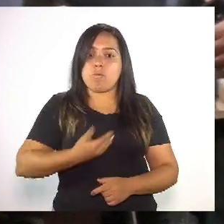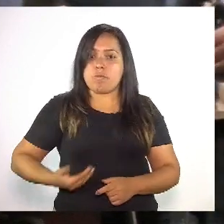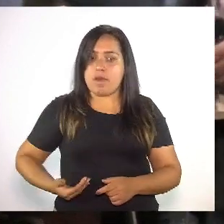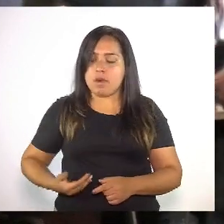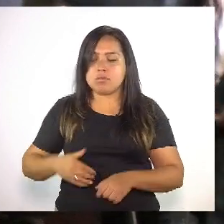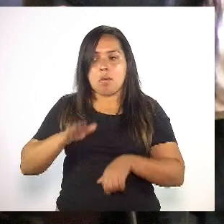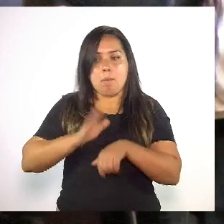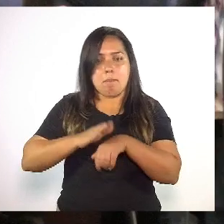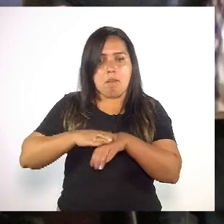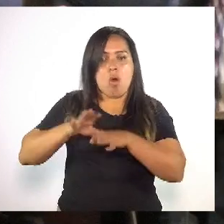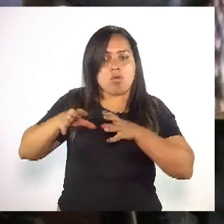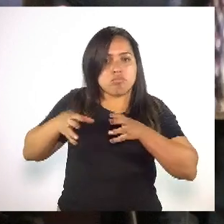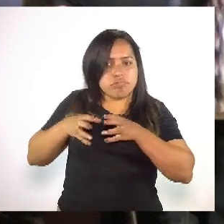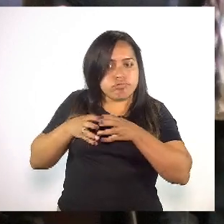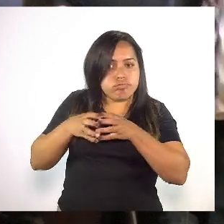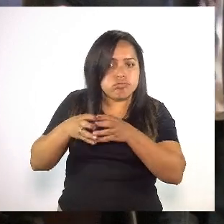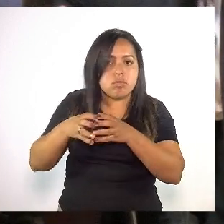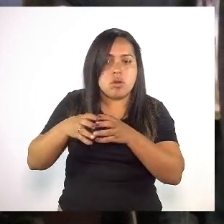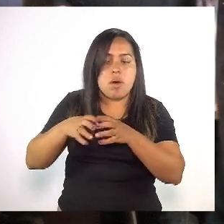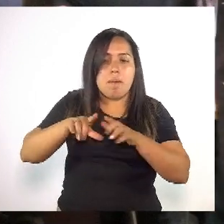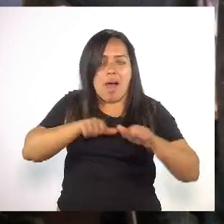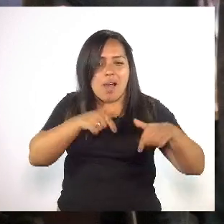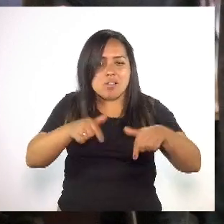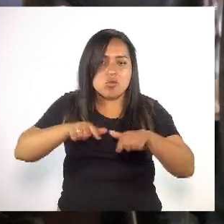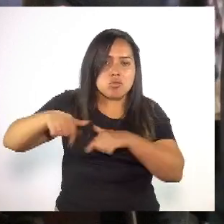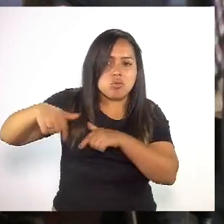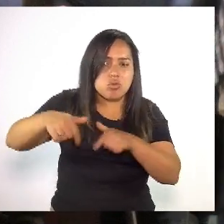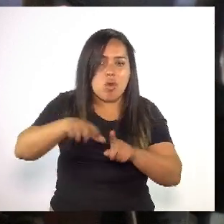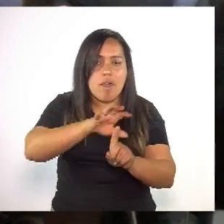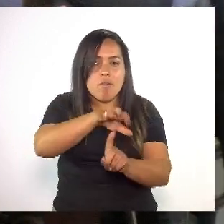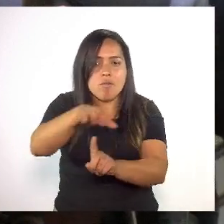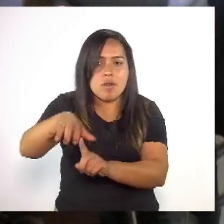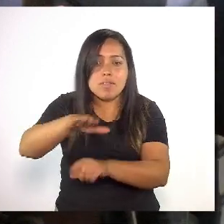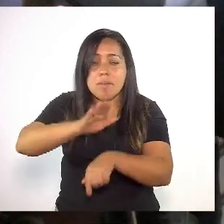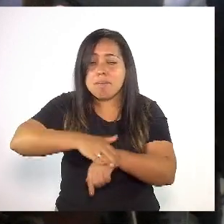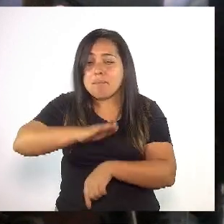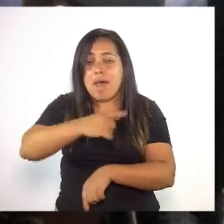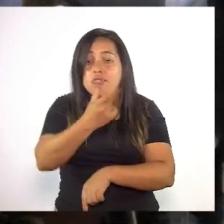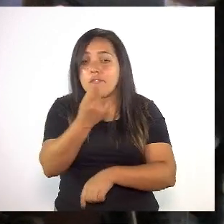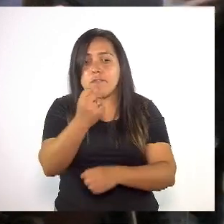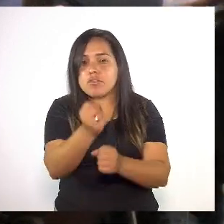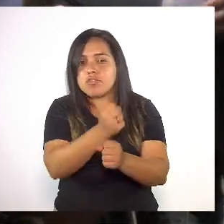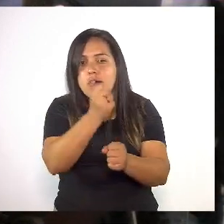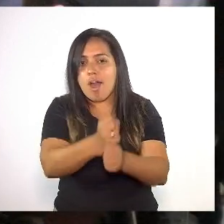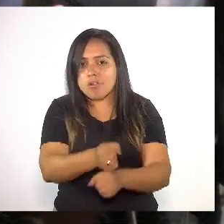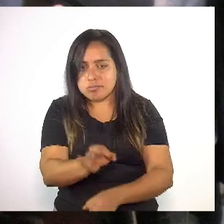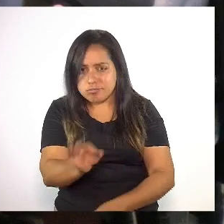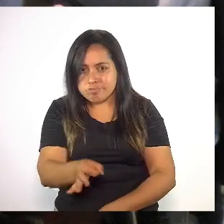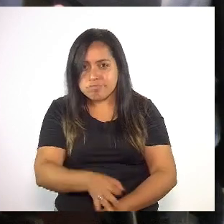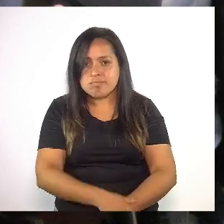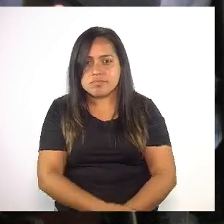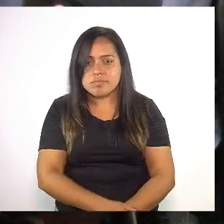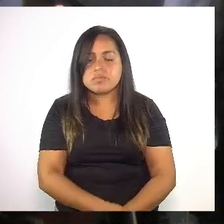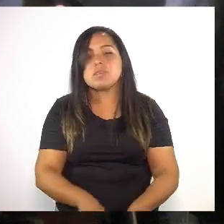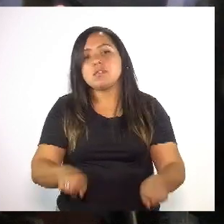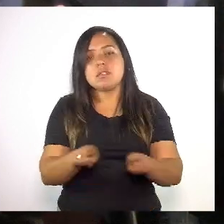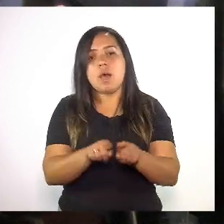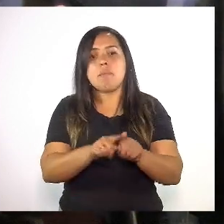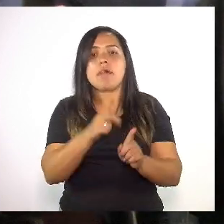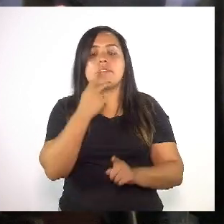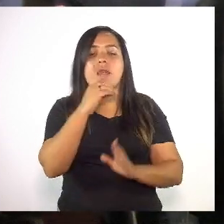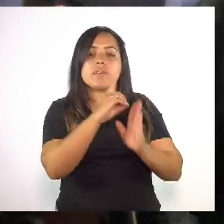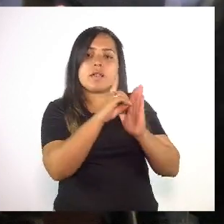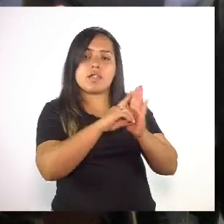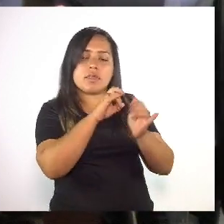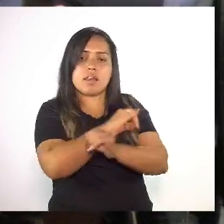conjunto de fatores que agravam ao longo de mais de 20 anos. A decretação do estado de calamidade financeira do